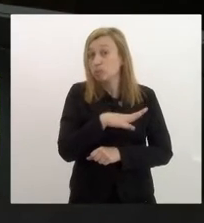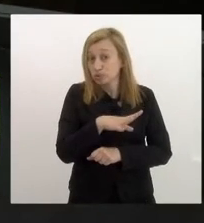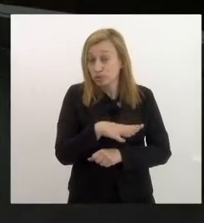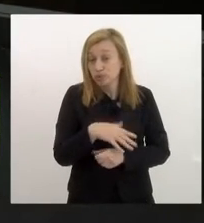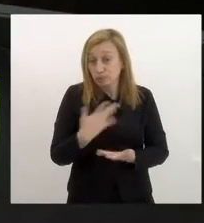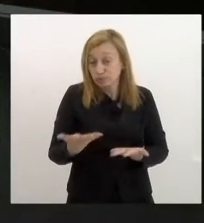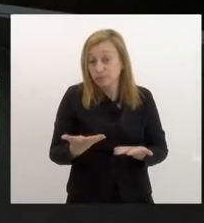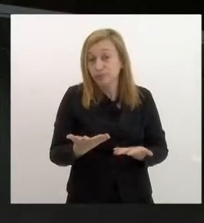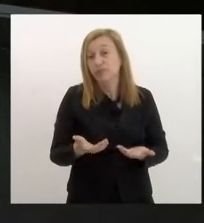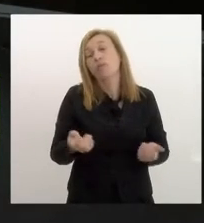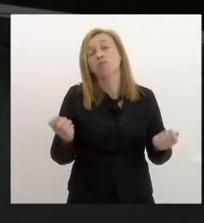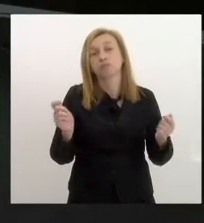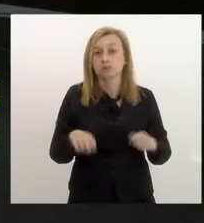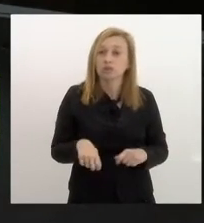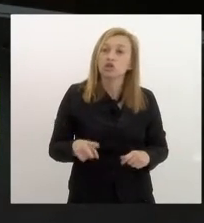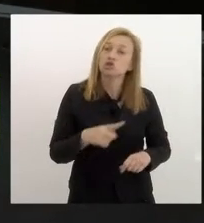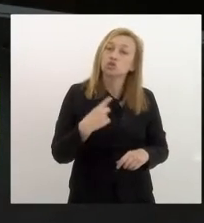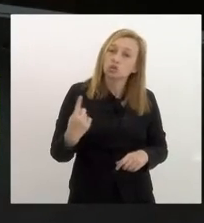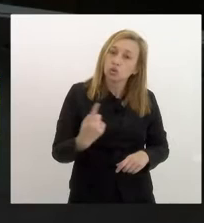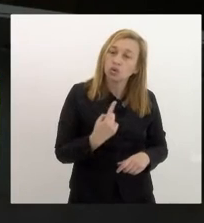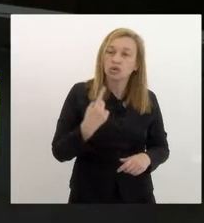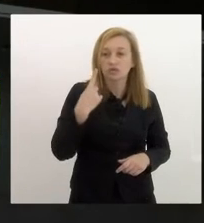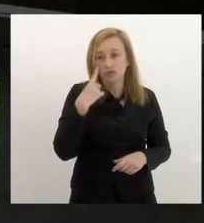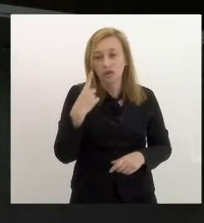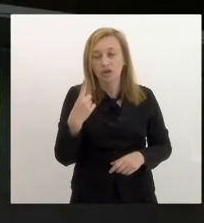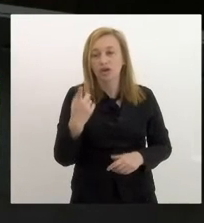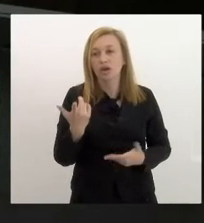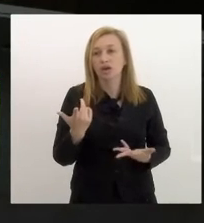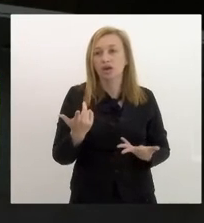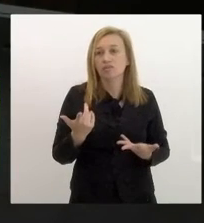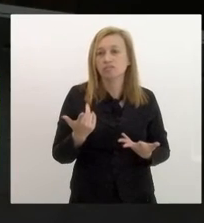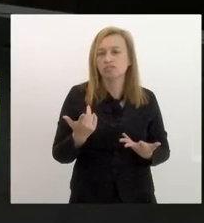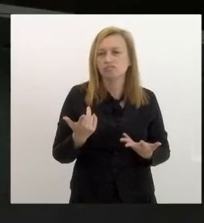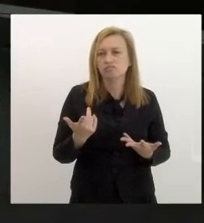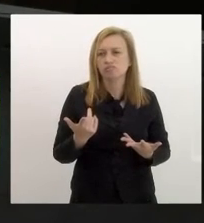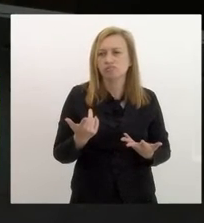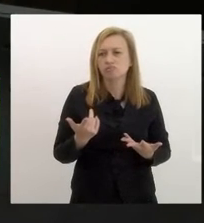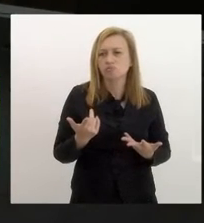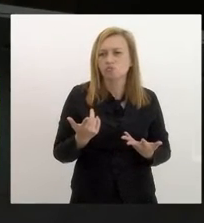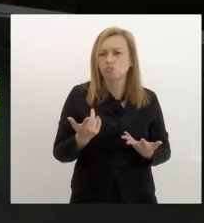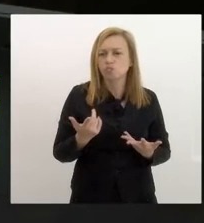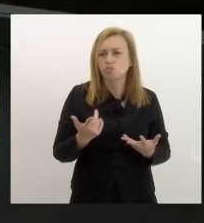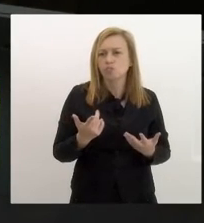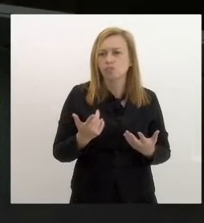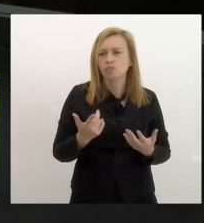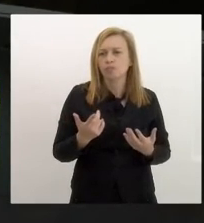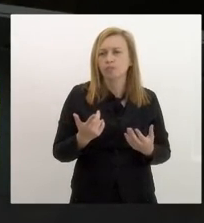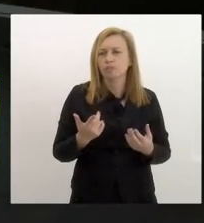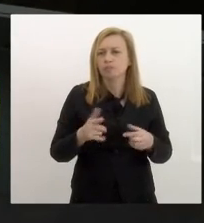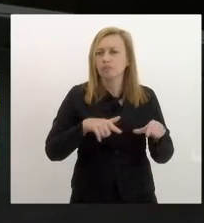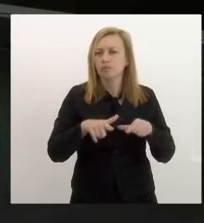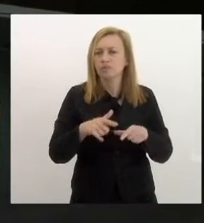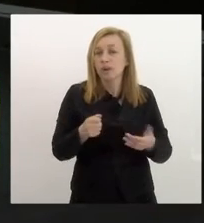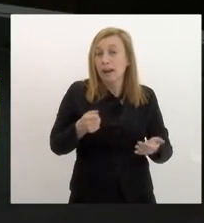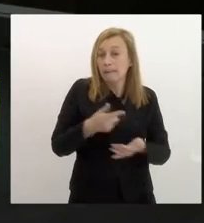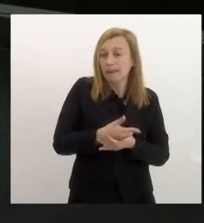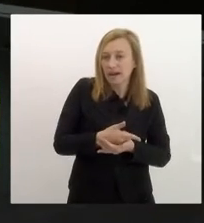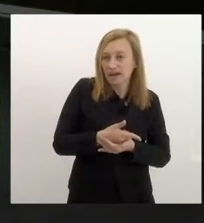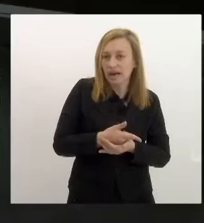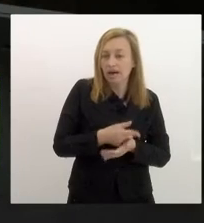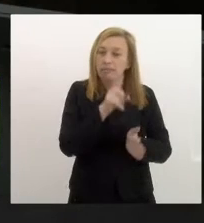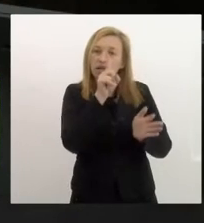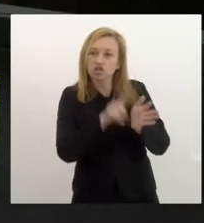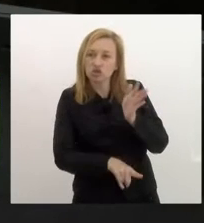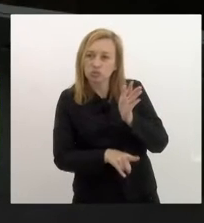que seria só a possibilidade de nós tentarmos uma operação para pagar essa operação para